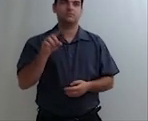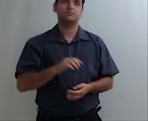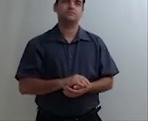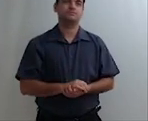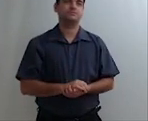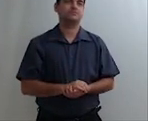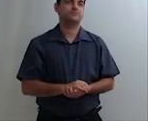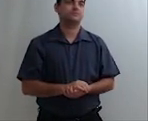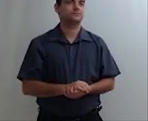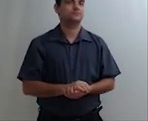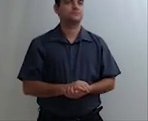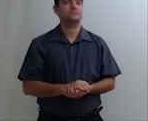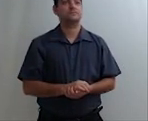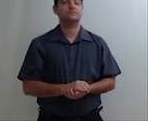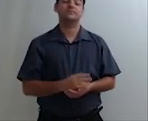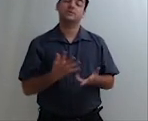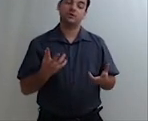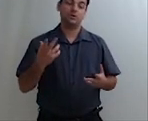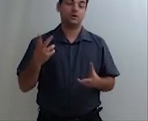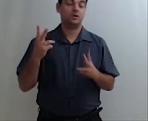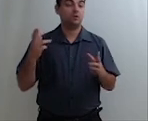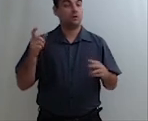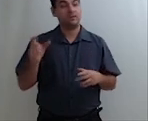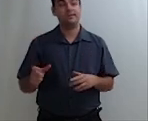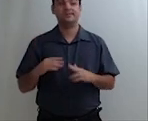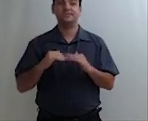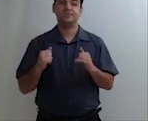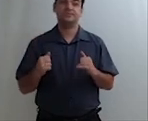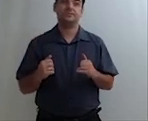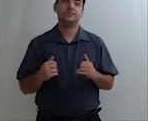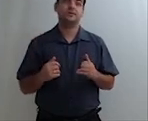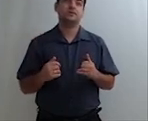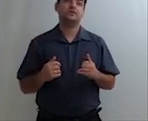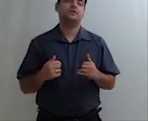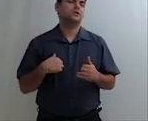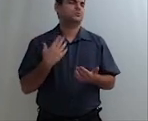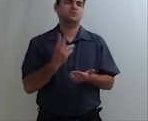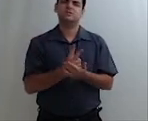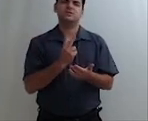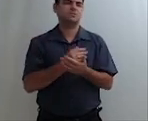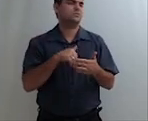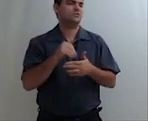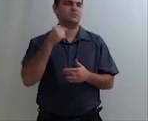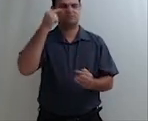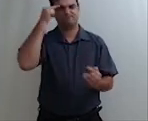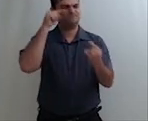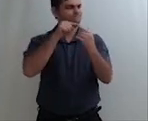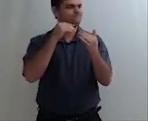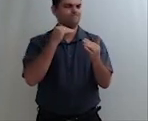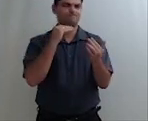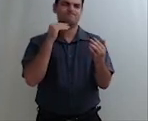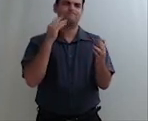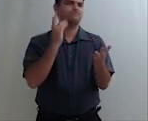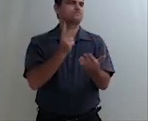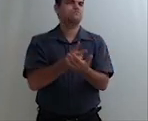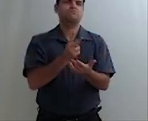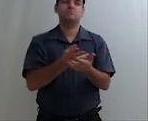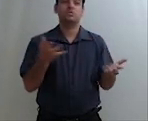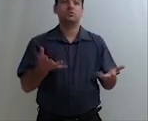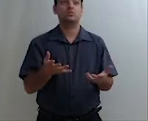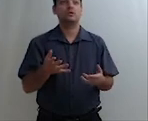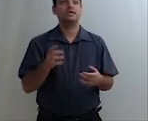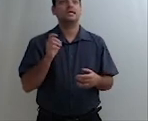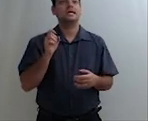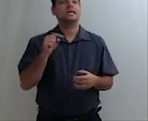caso do recorrente eu tenho sempre votado nesse sentido e Fui verificar aqui eles estão